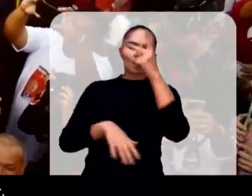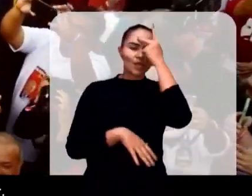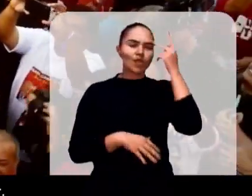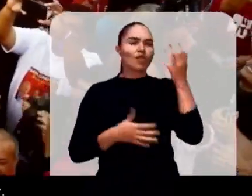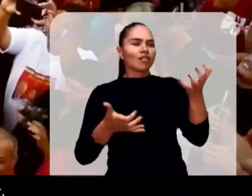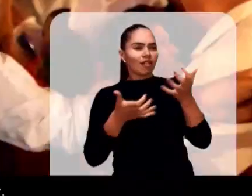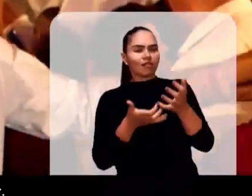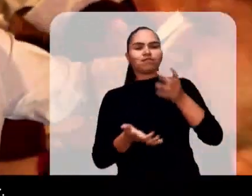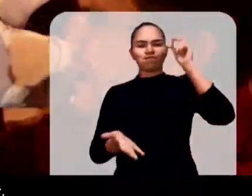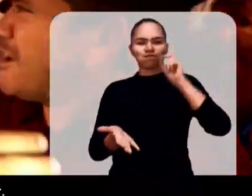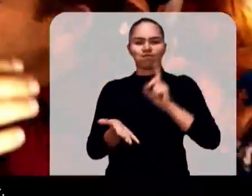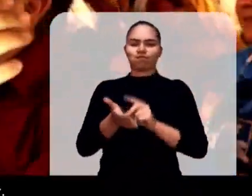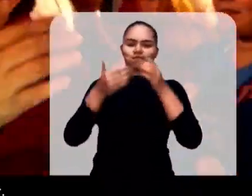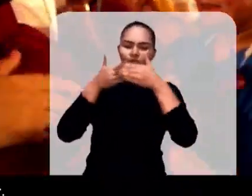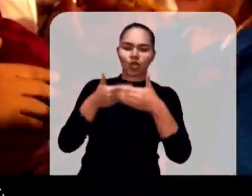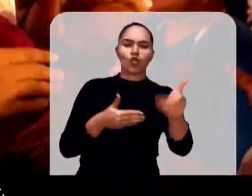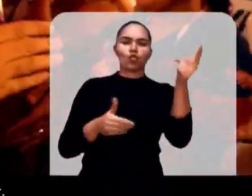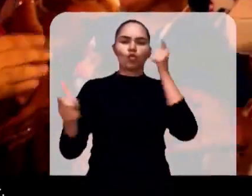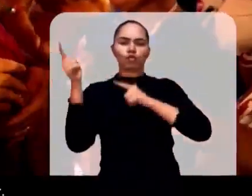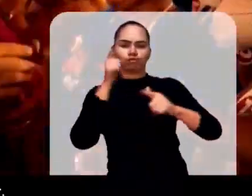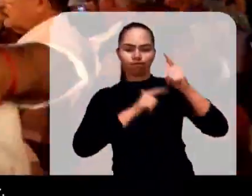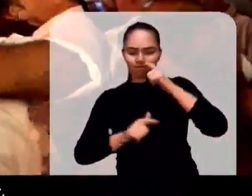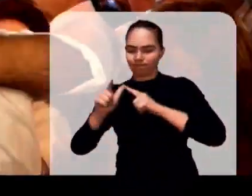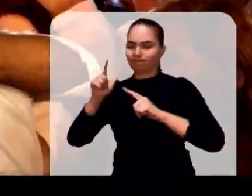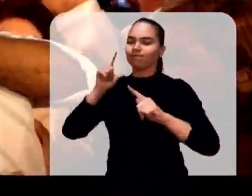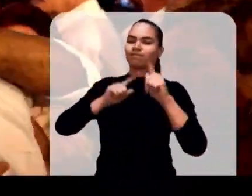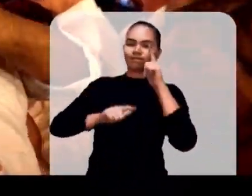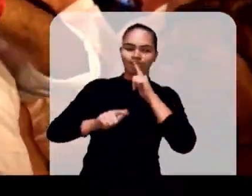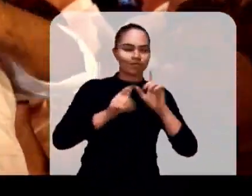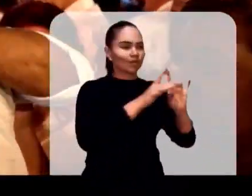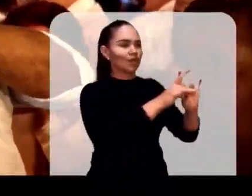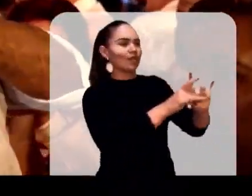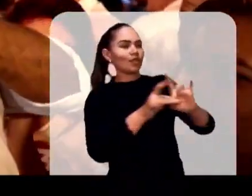Quando o povo quer, faz acontecer.